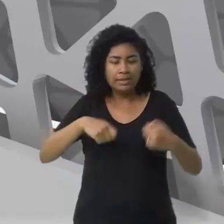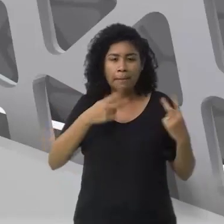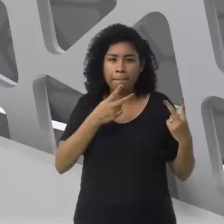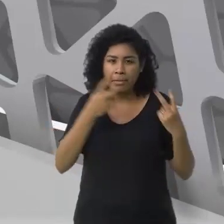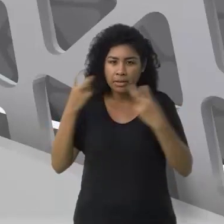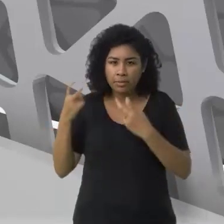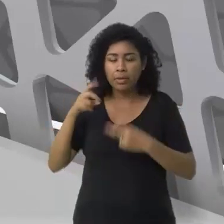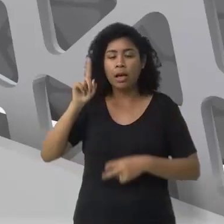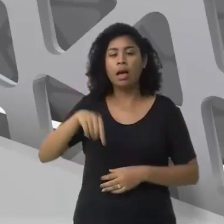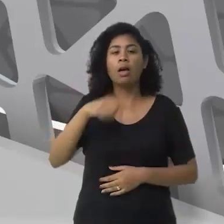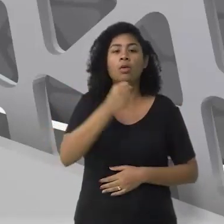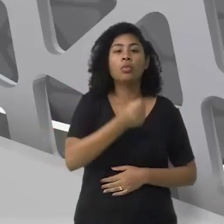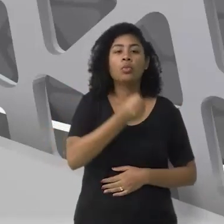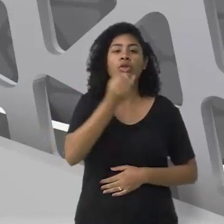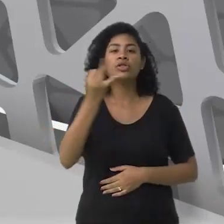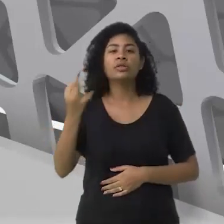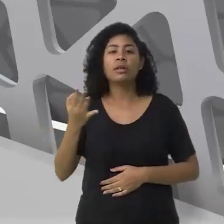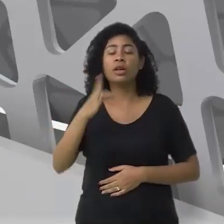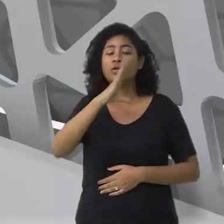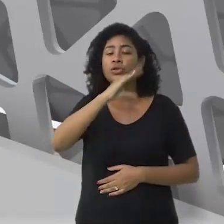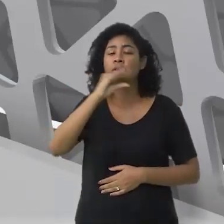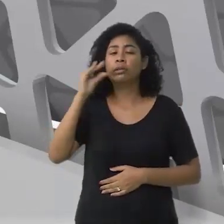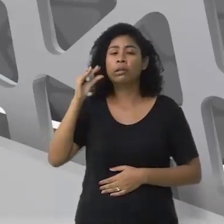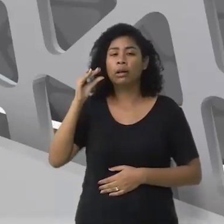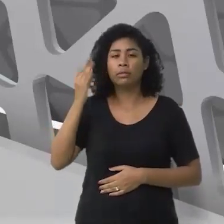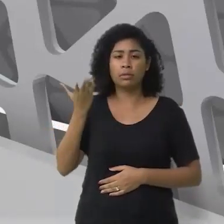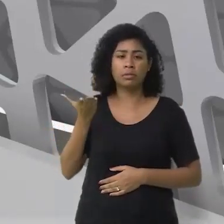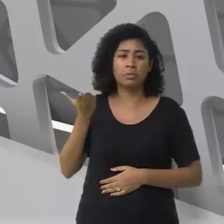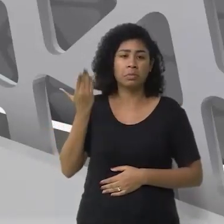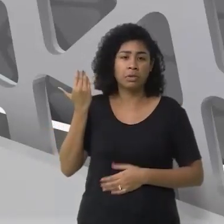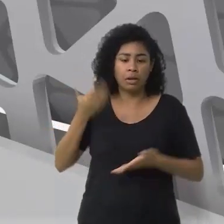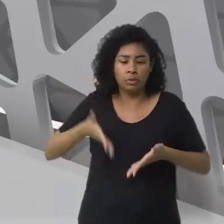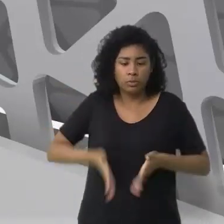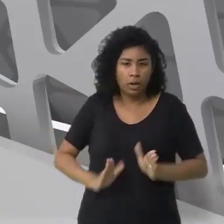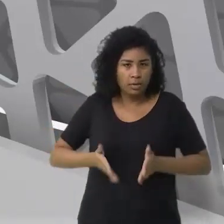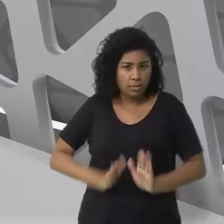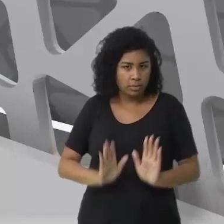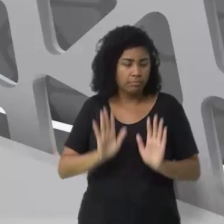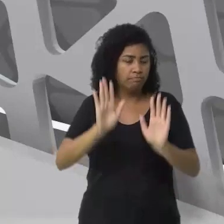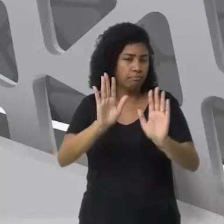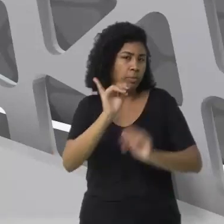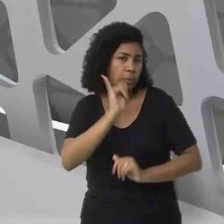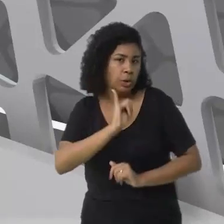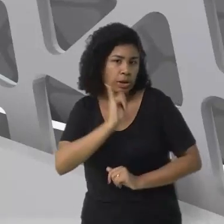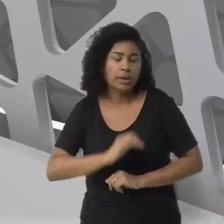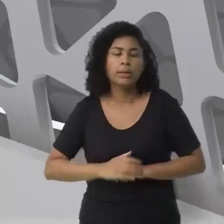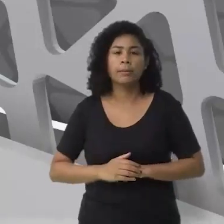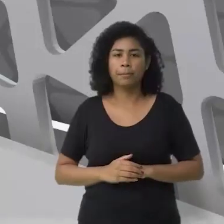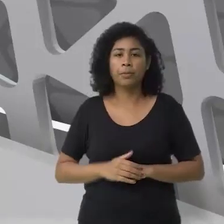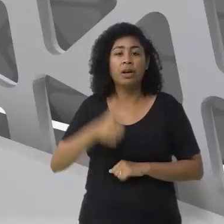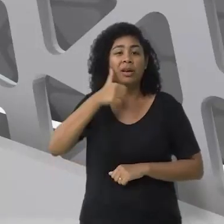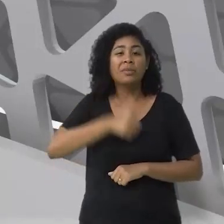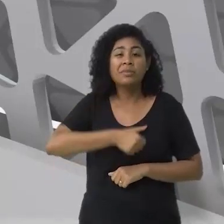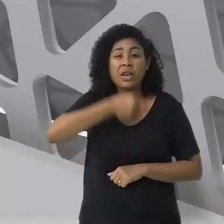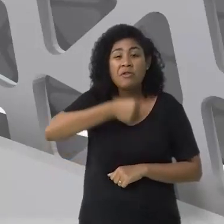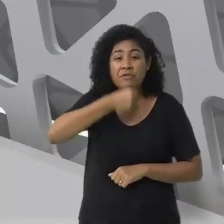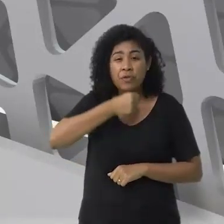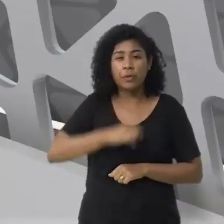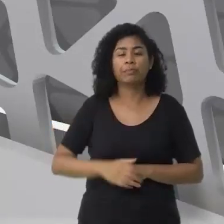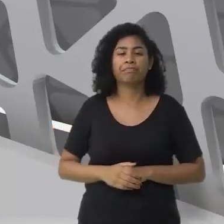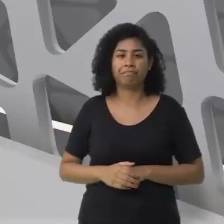de crianças, né, que nasciam antigamente. Por exemplo, eu vou pegar aí o exemplo da minha avó,